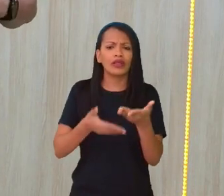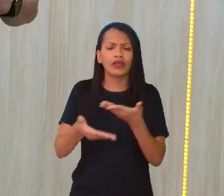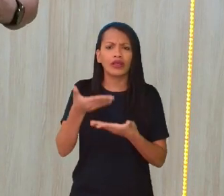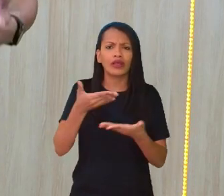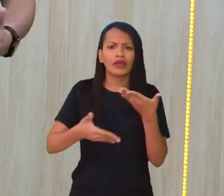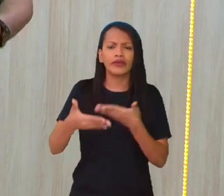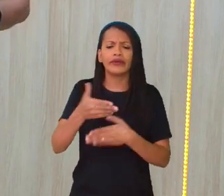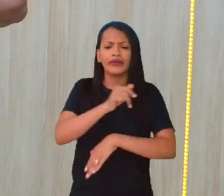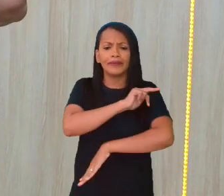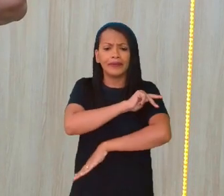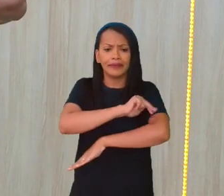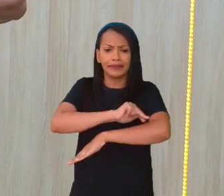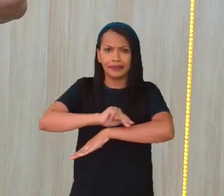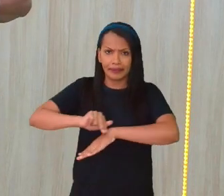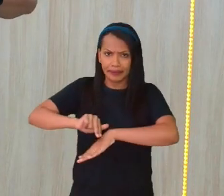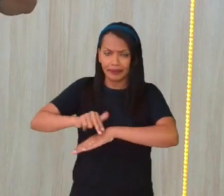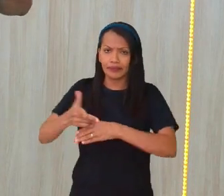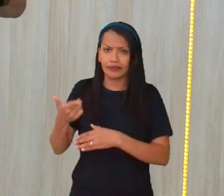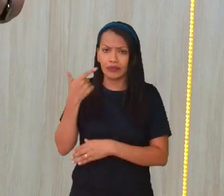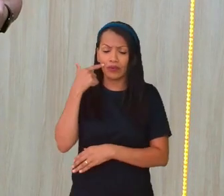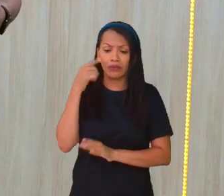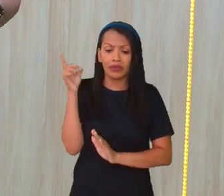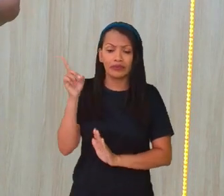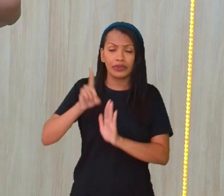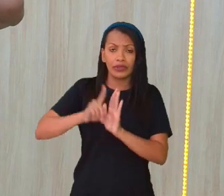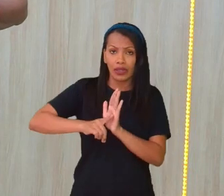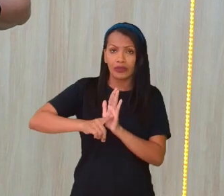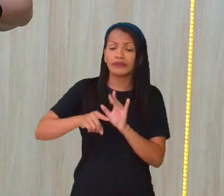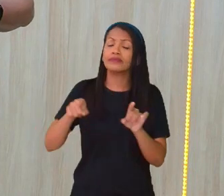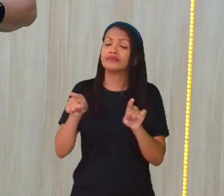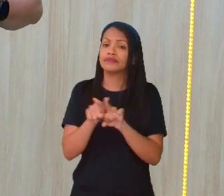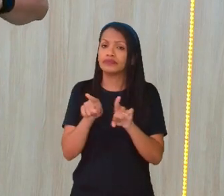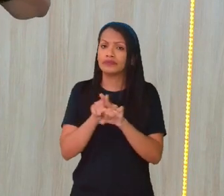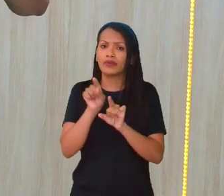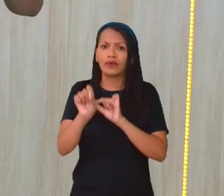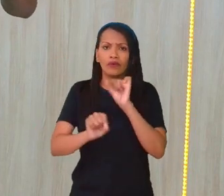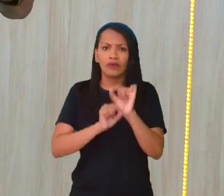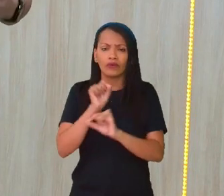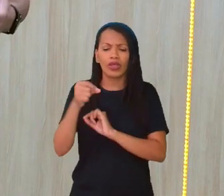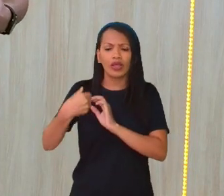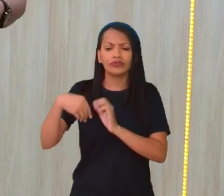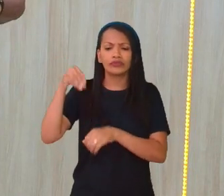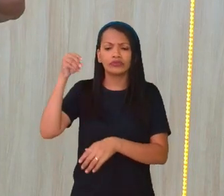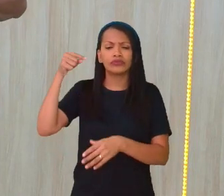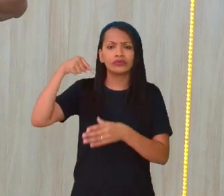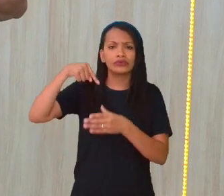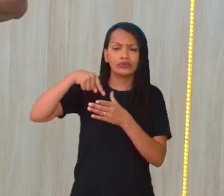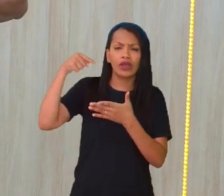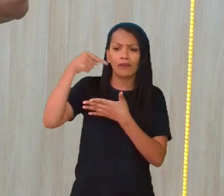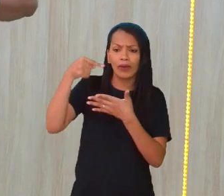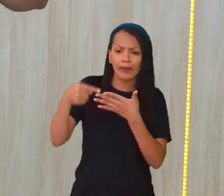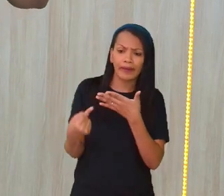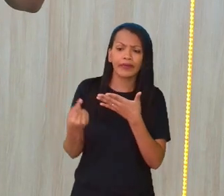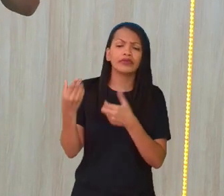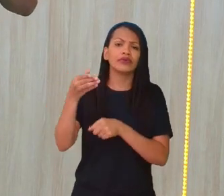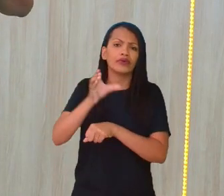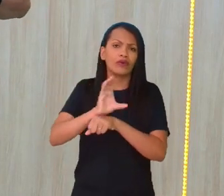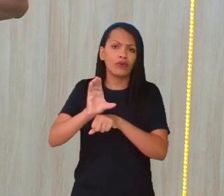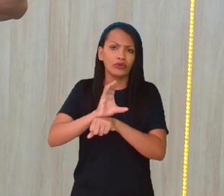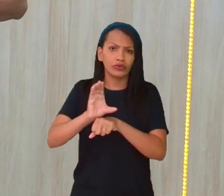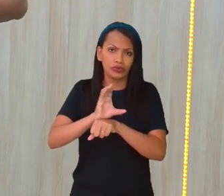a etnias, tá? A direitos, né? O que está na Constituição, né? Quais